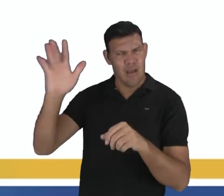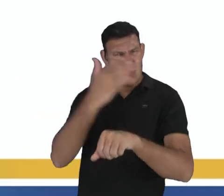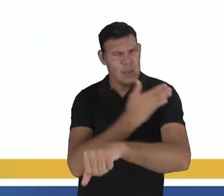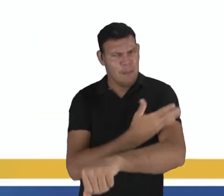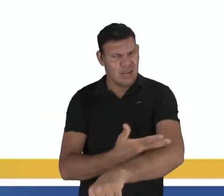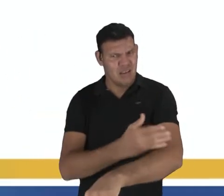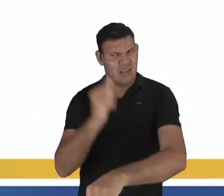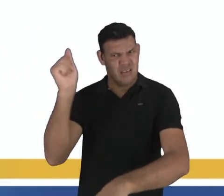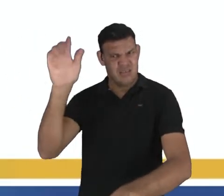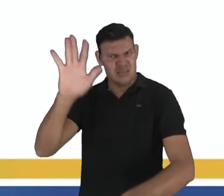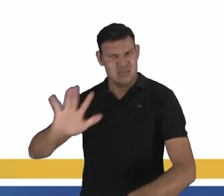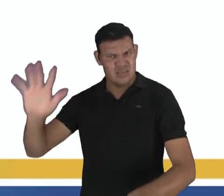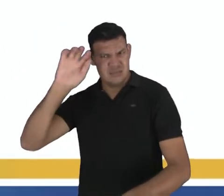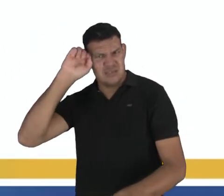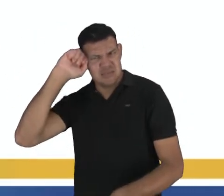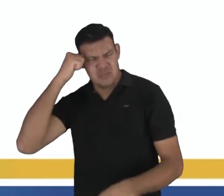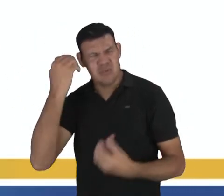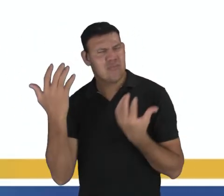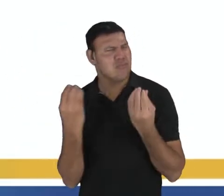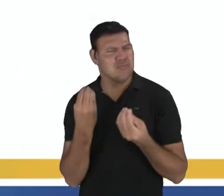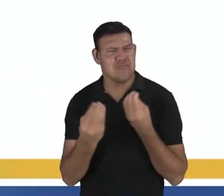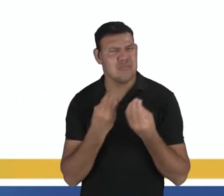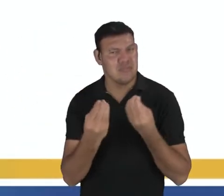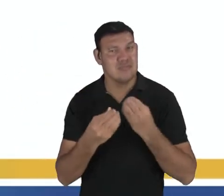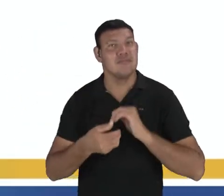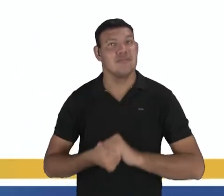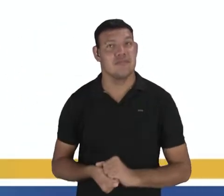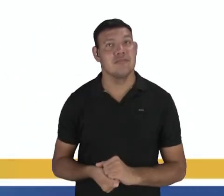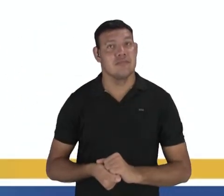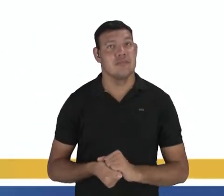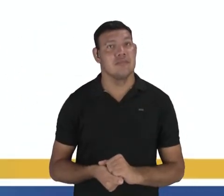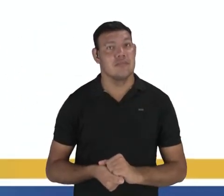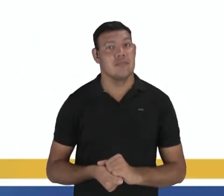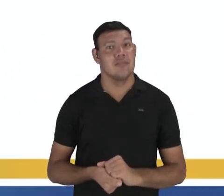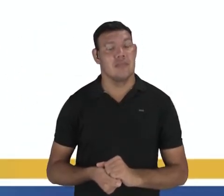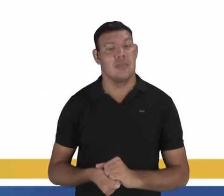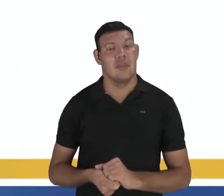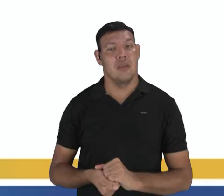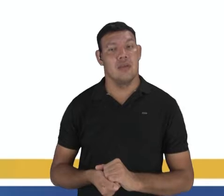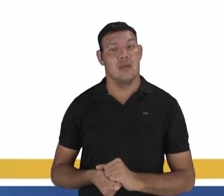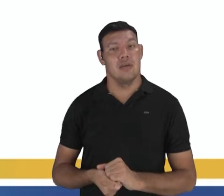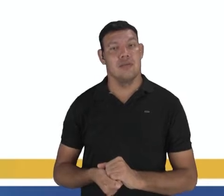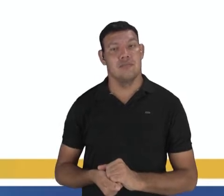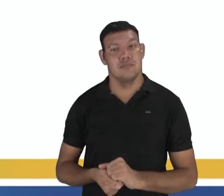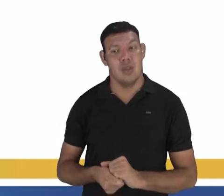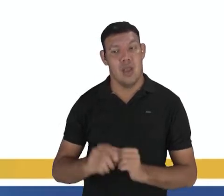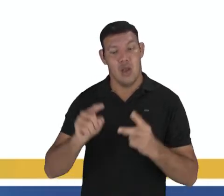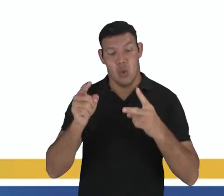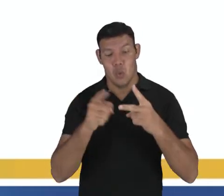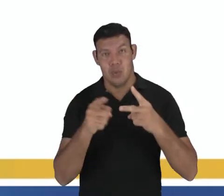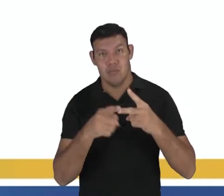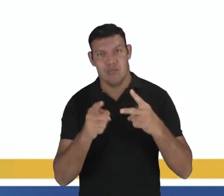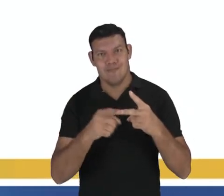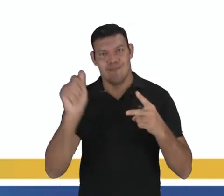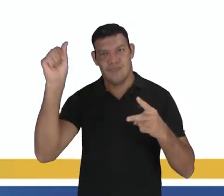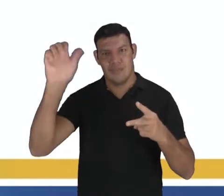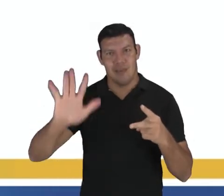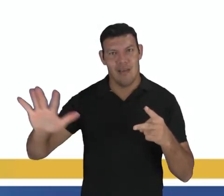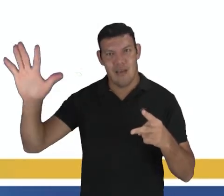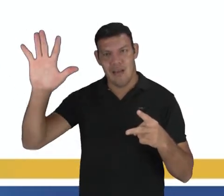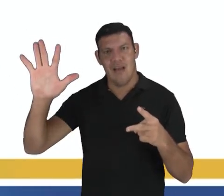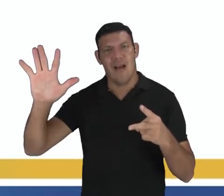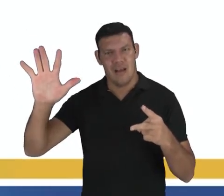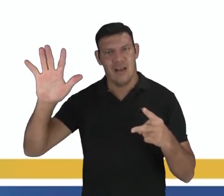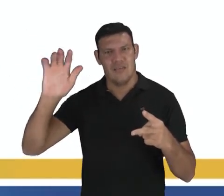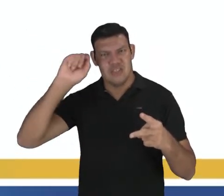negra. E essa parte da África subsaariana, as pessoas conheciam como África Negra, recebeu adjetivos